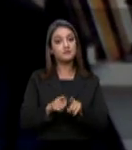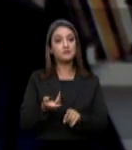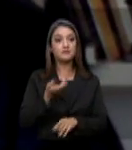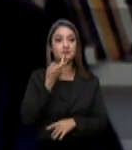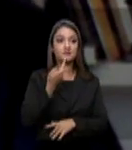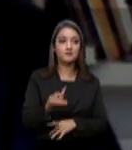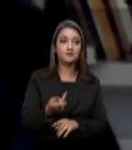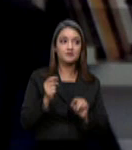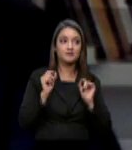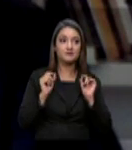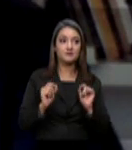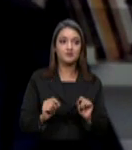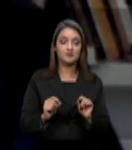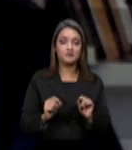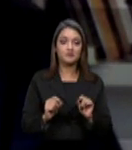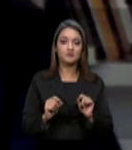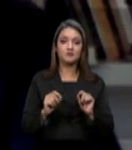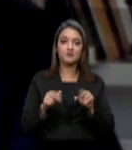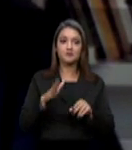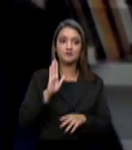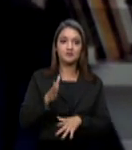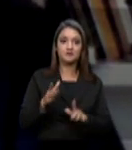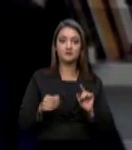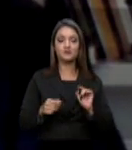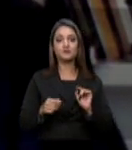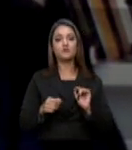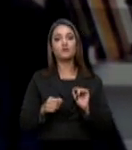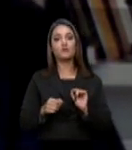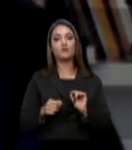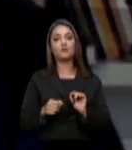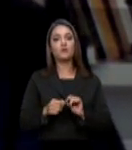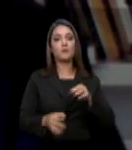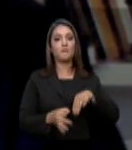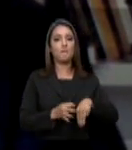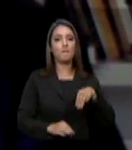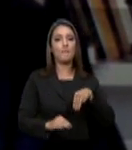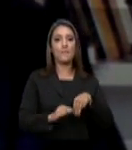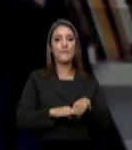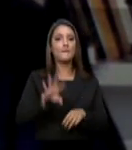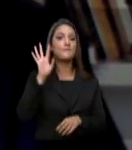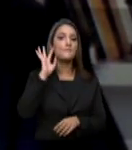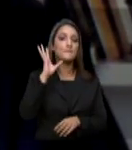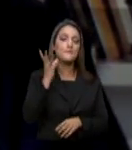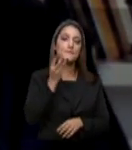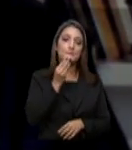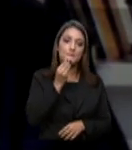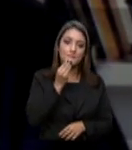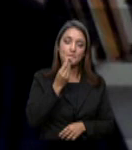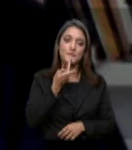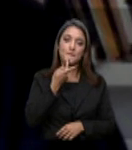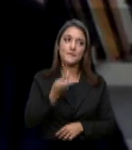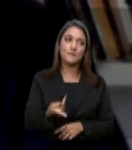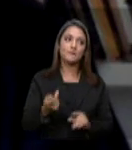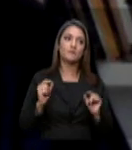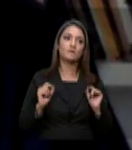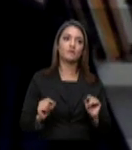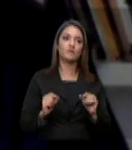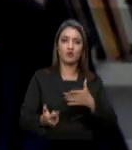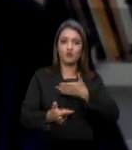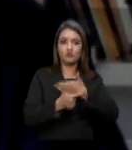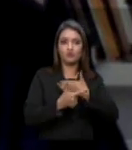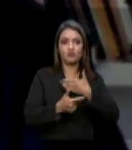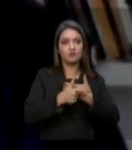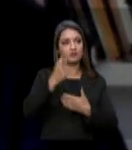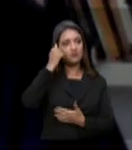O João fez Ministro o próprio o papel kiwi